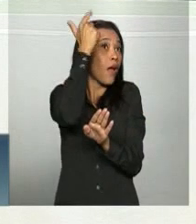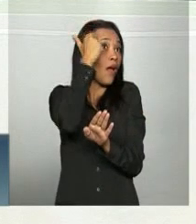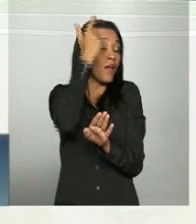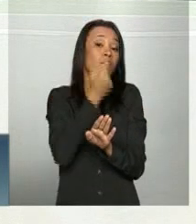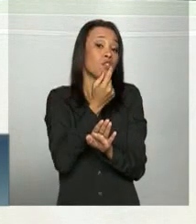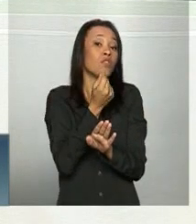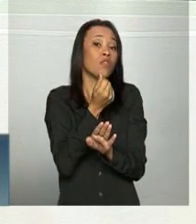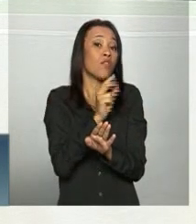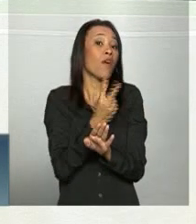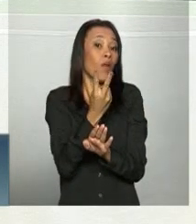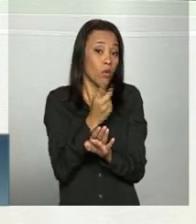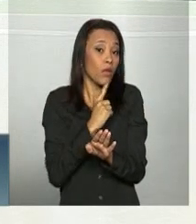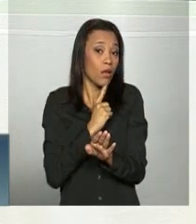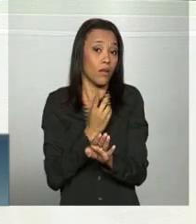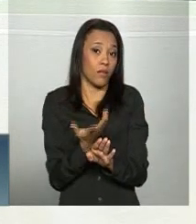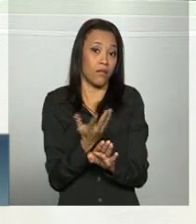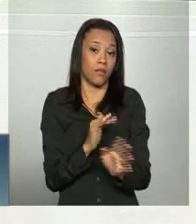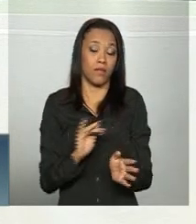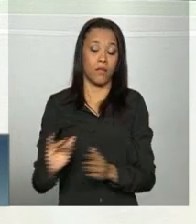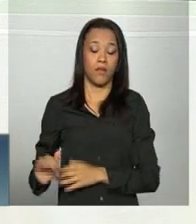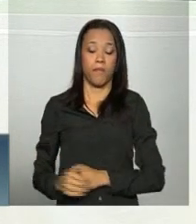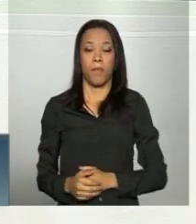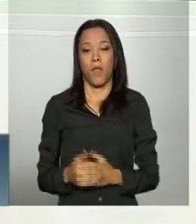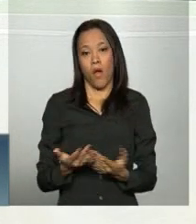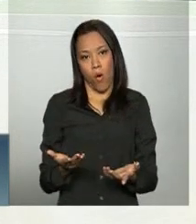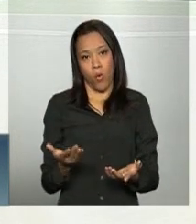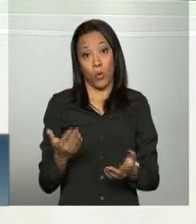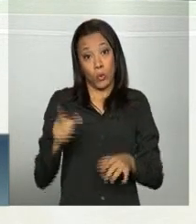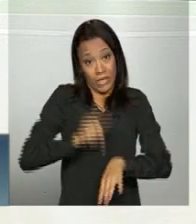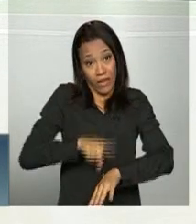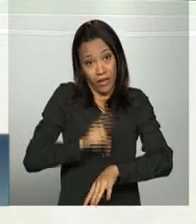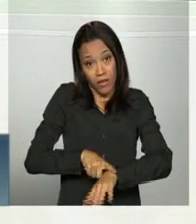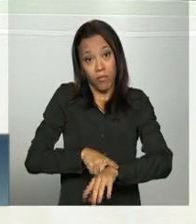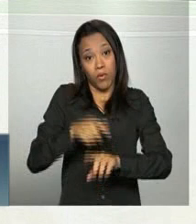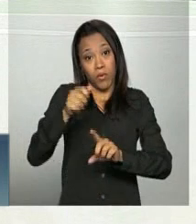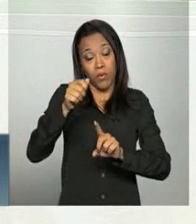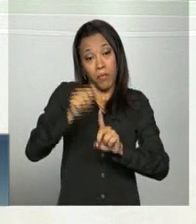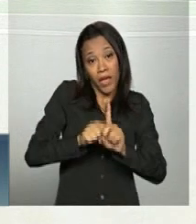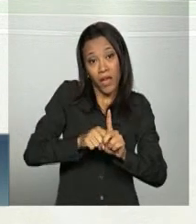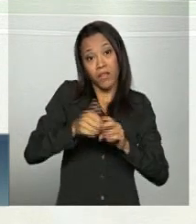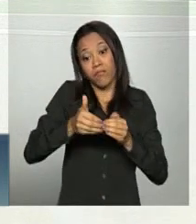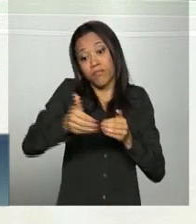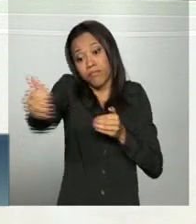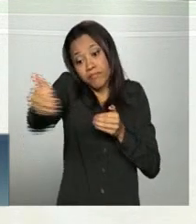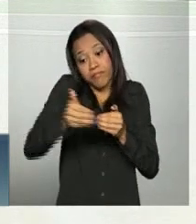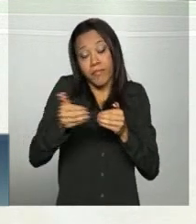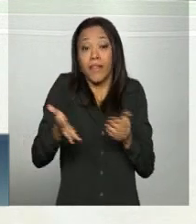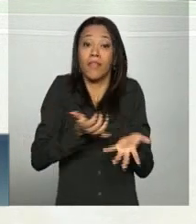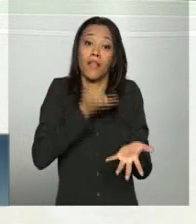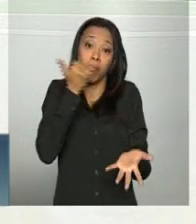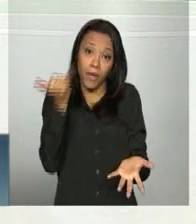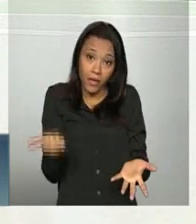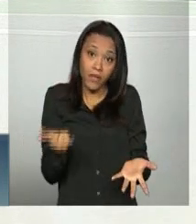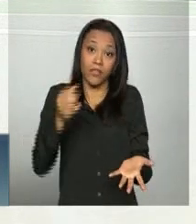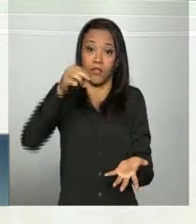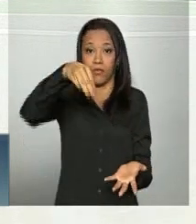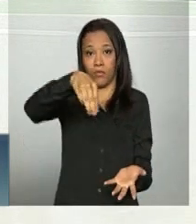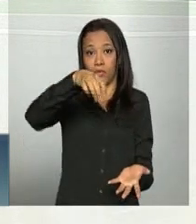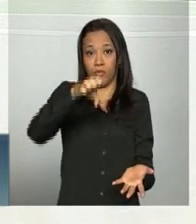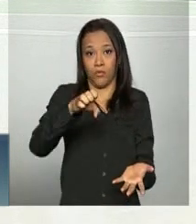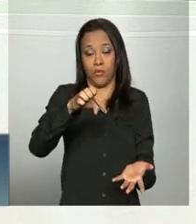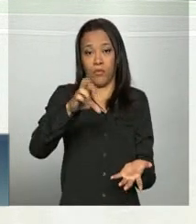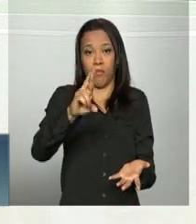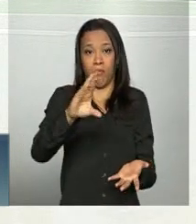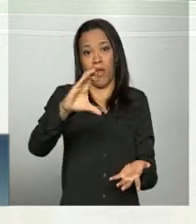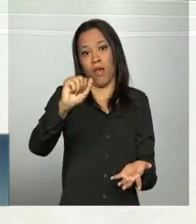só, como eu falei, o prazo e tal vai depender um pouquinho de condições de mercado. Isso é que nem qualquer... Como é que chama? IPO,